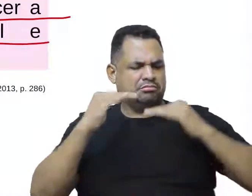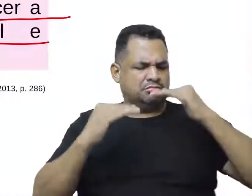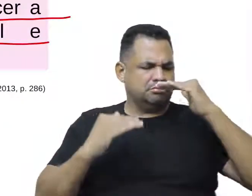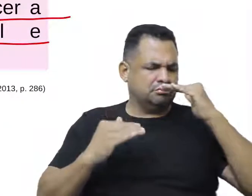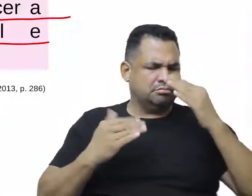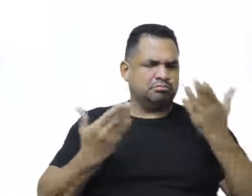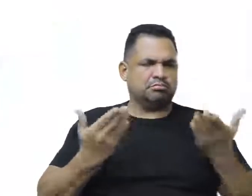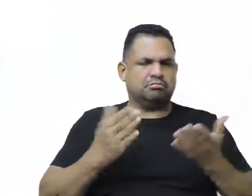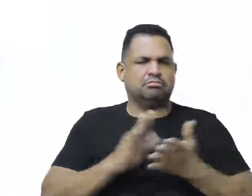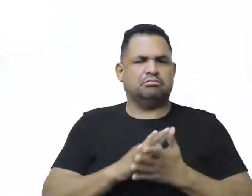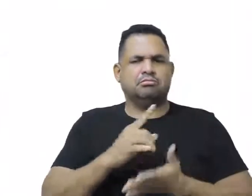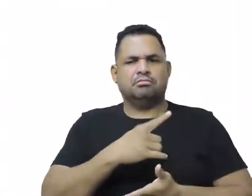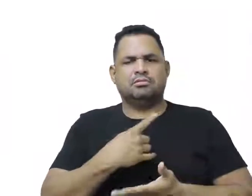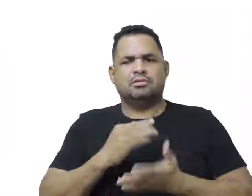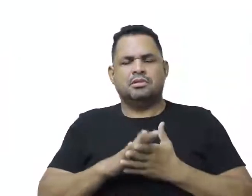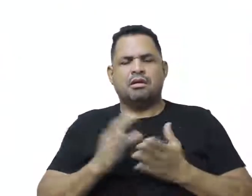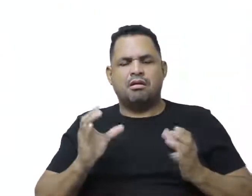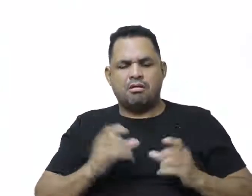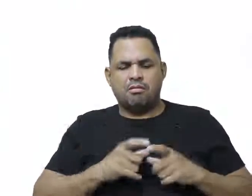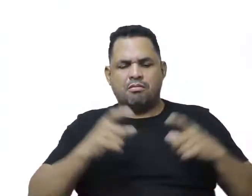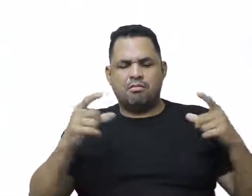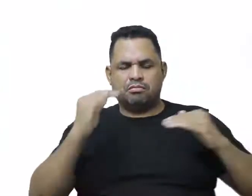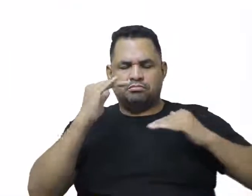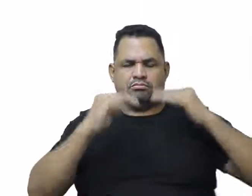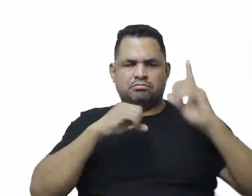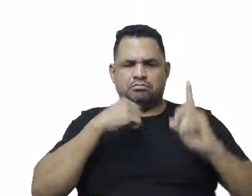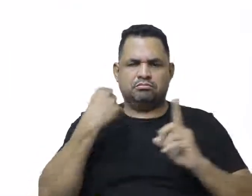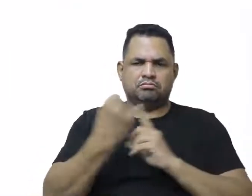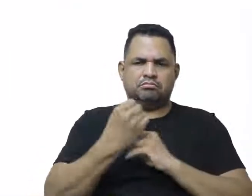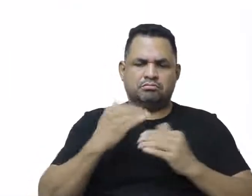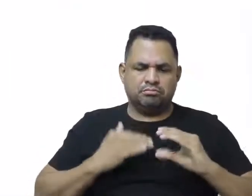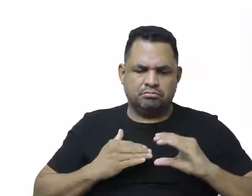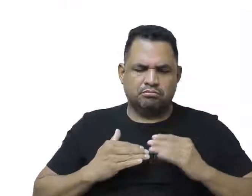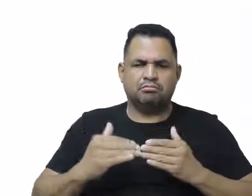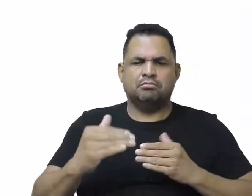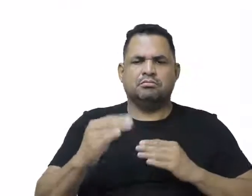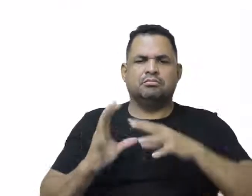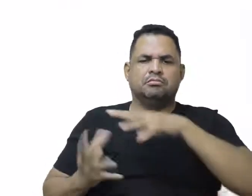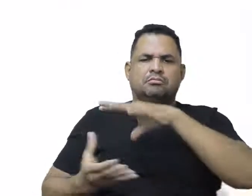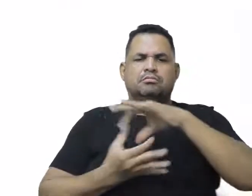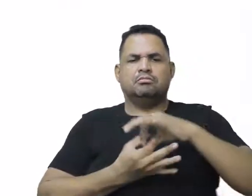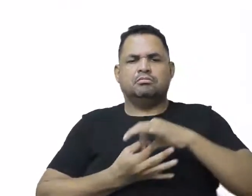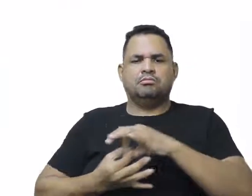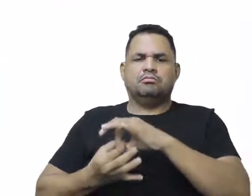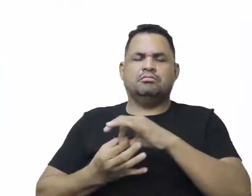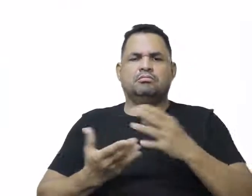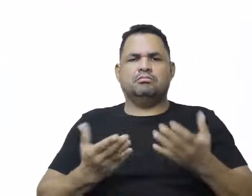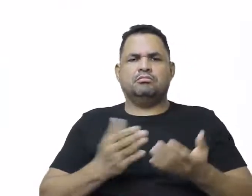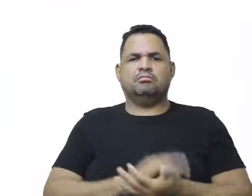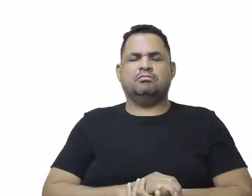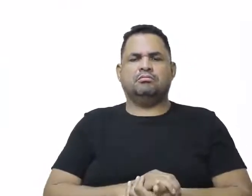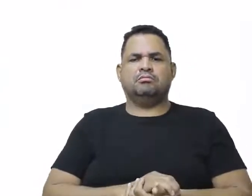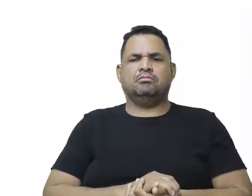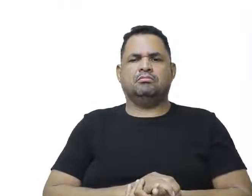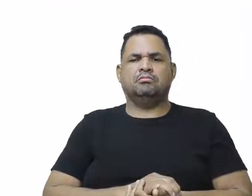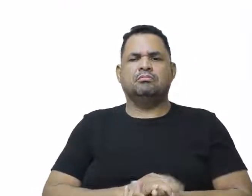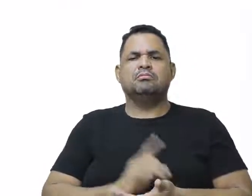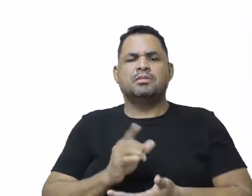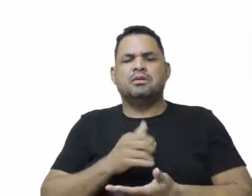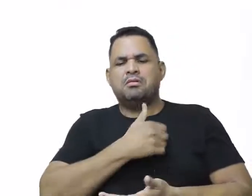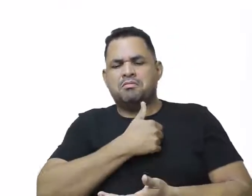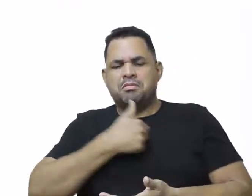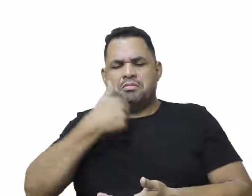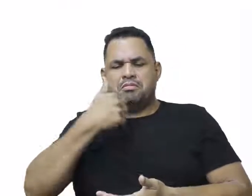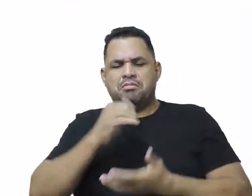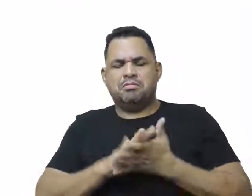Será que não acentuou as desigualdades sociais a partir do processo de globalização né Será que foi